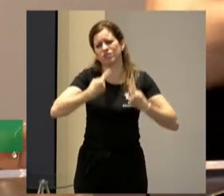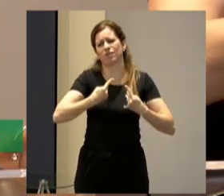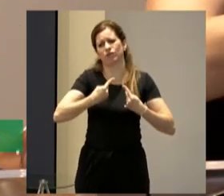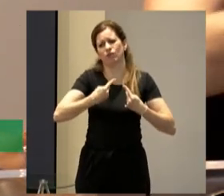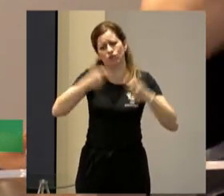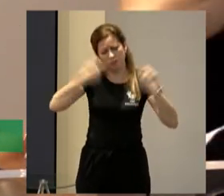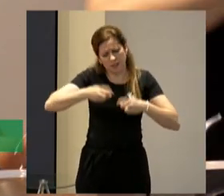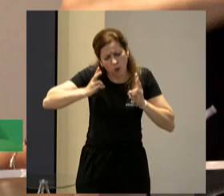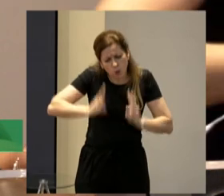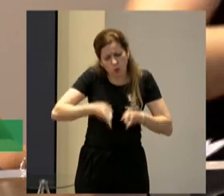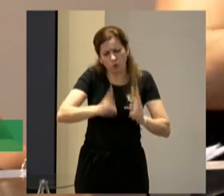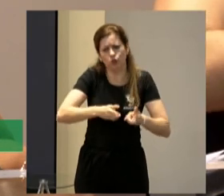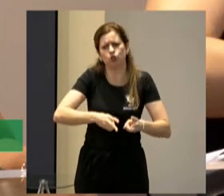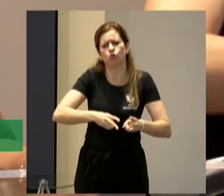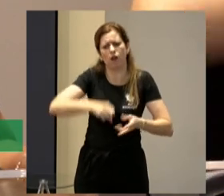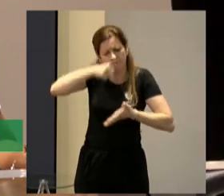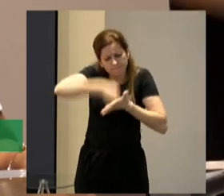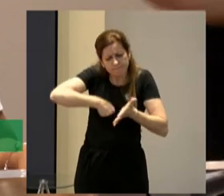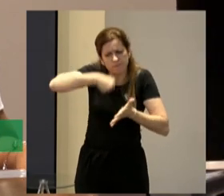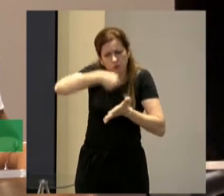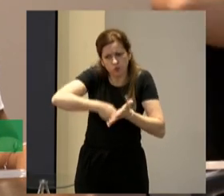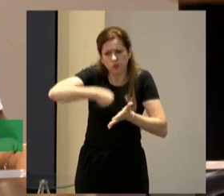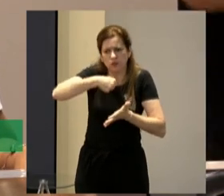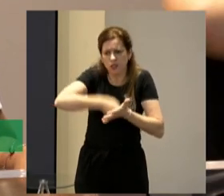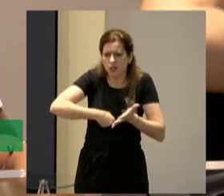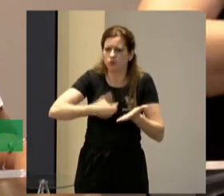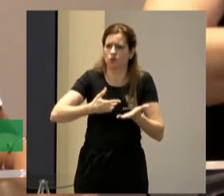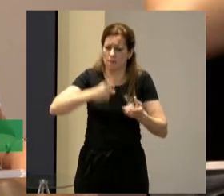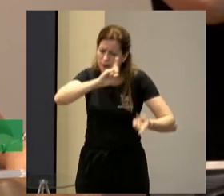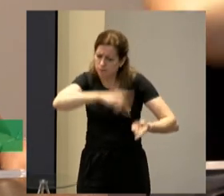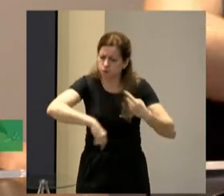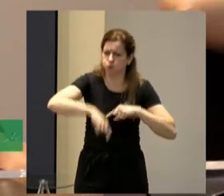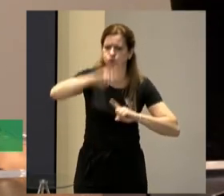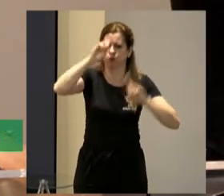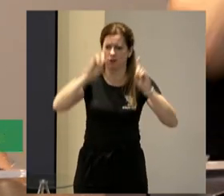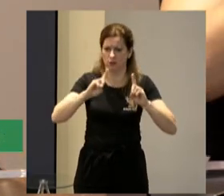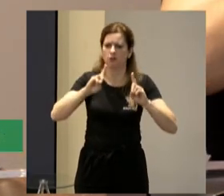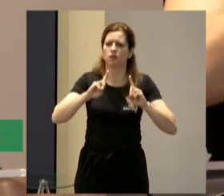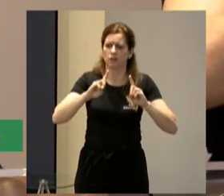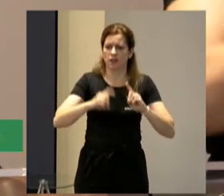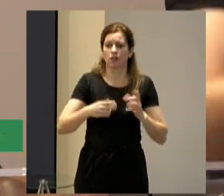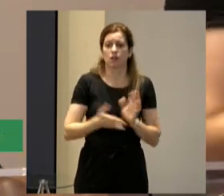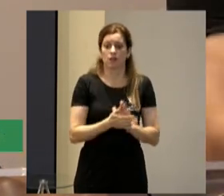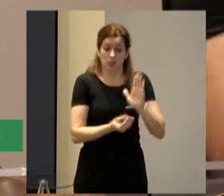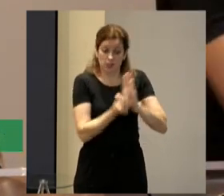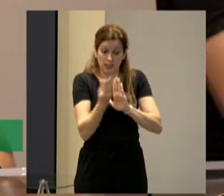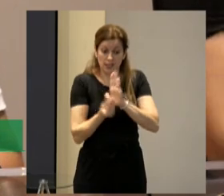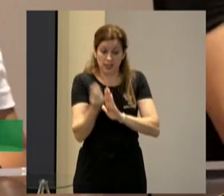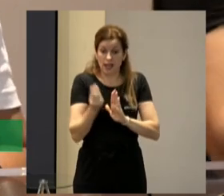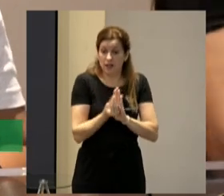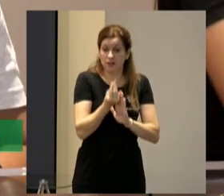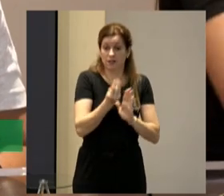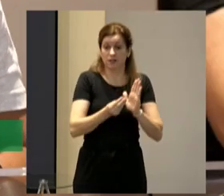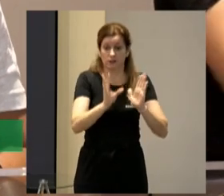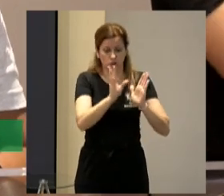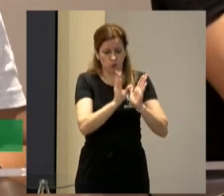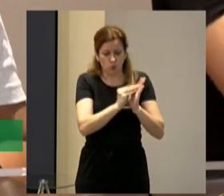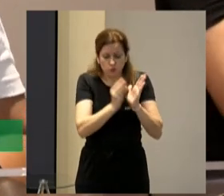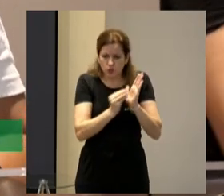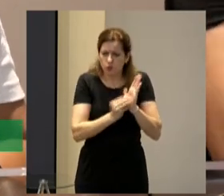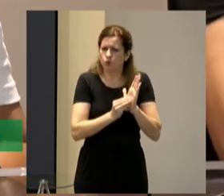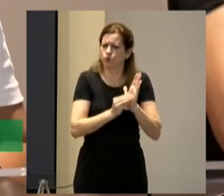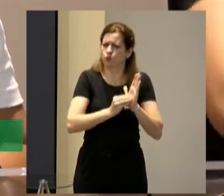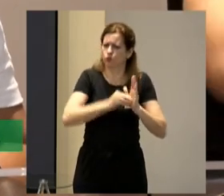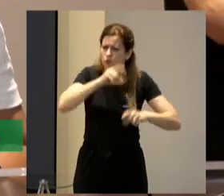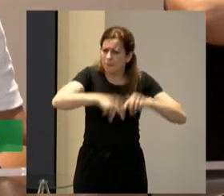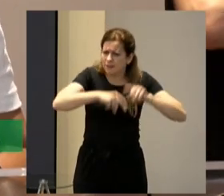continuar militando nessa causa, de continuar produzindo conteúdos para essa causa e, sobretudo, de continuar formando